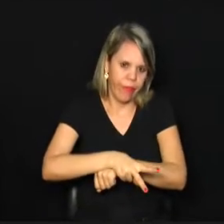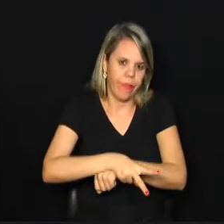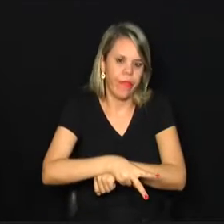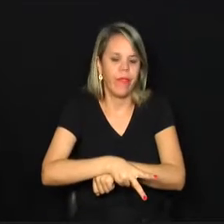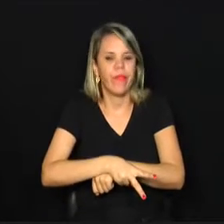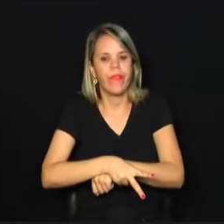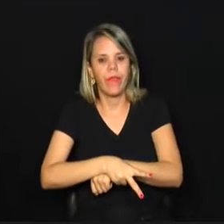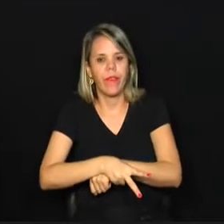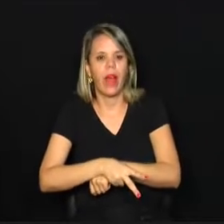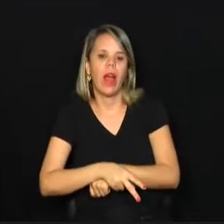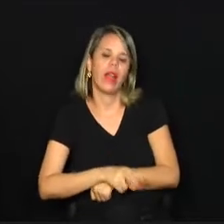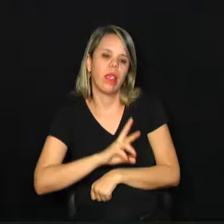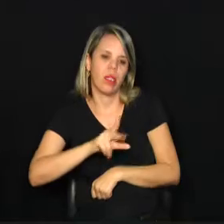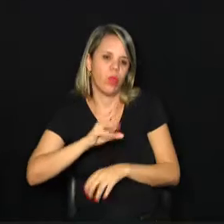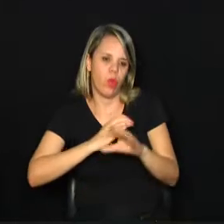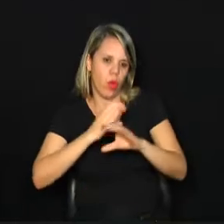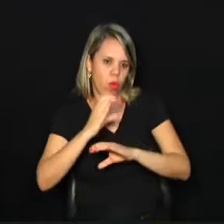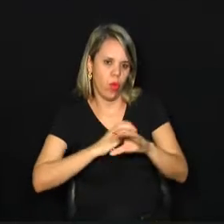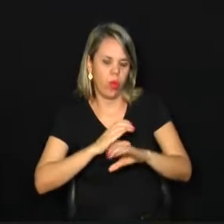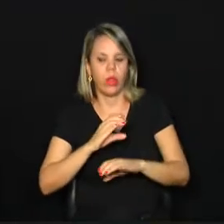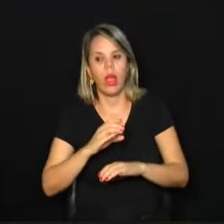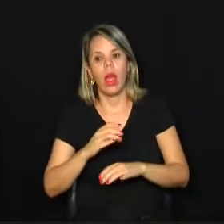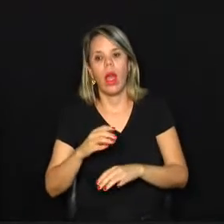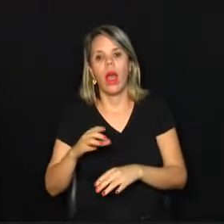São Paulo julgou inconstitucionais,